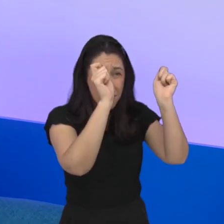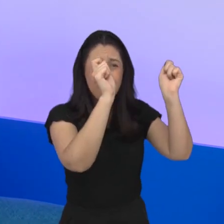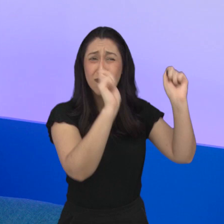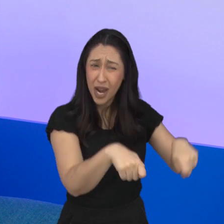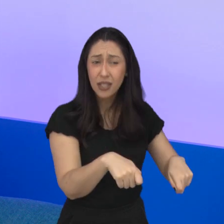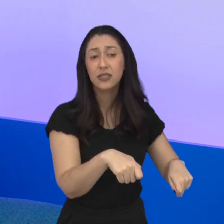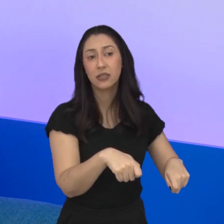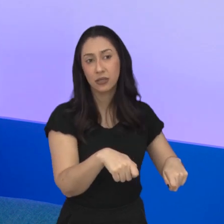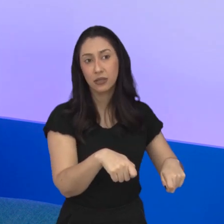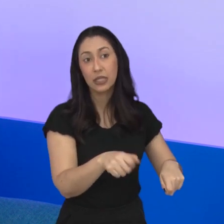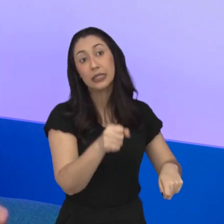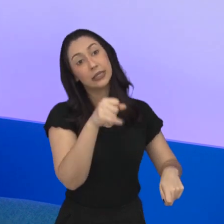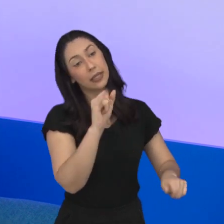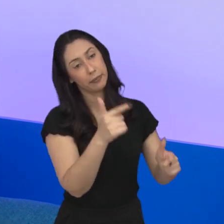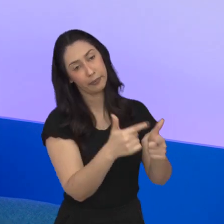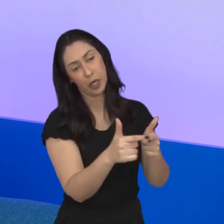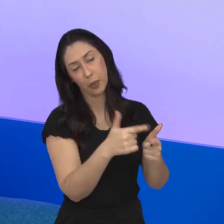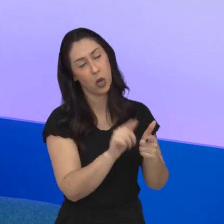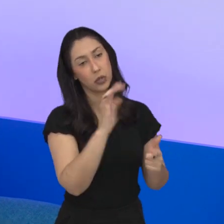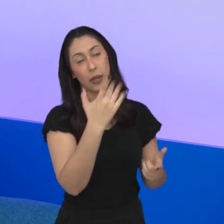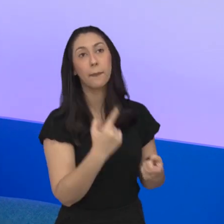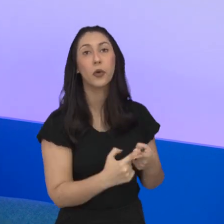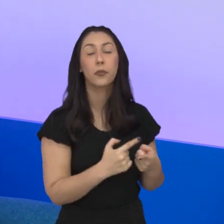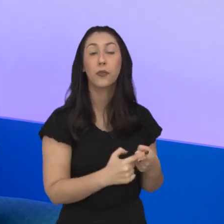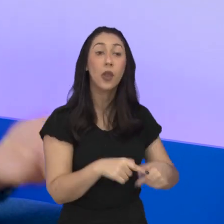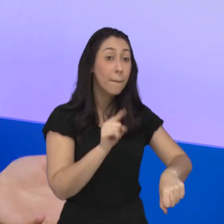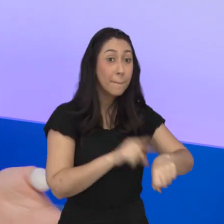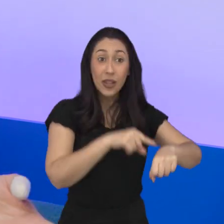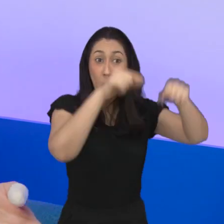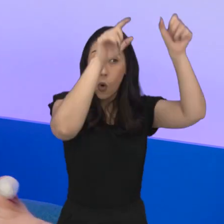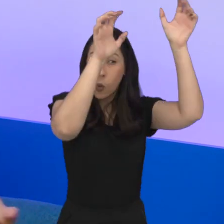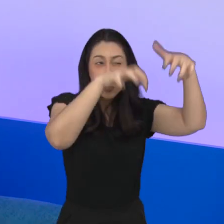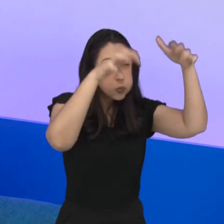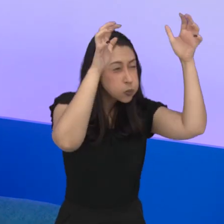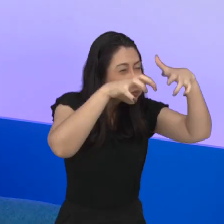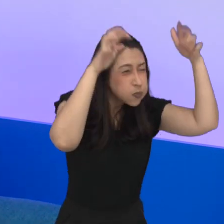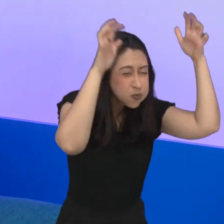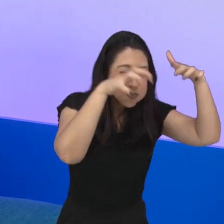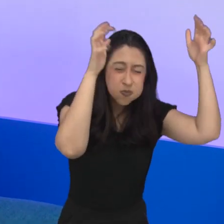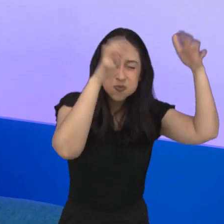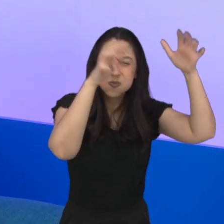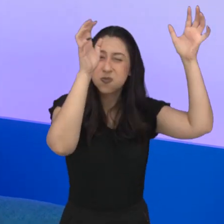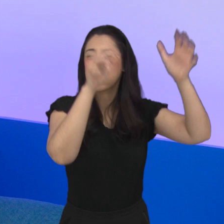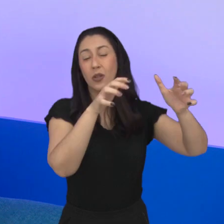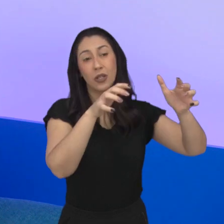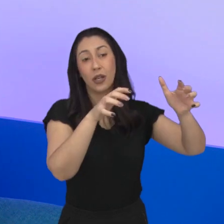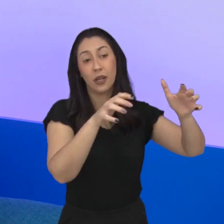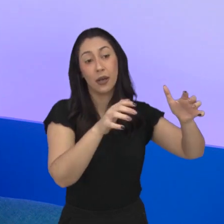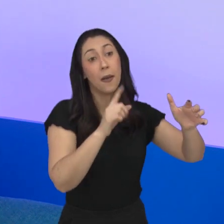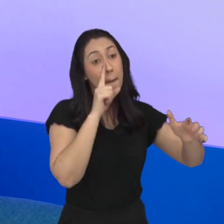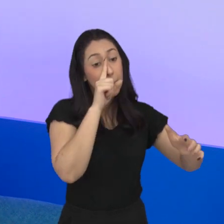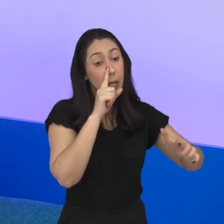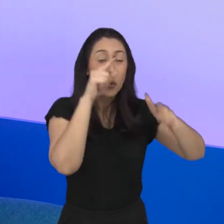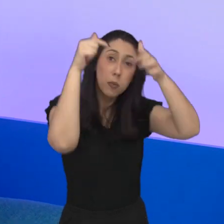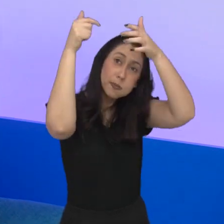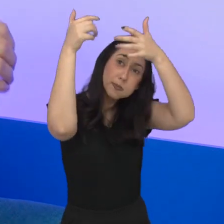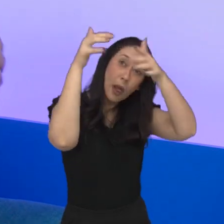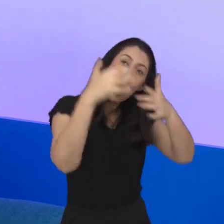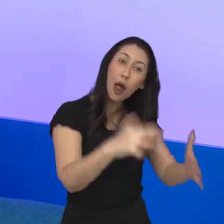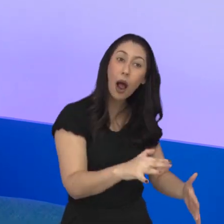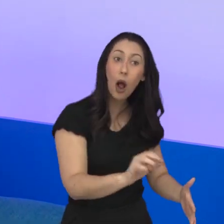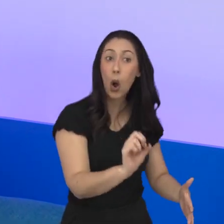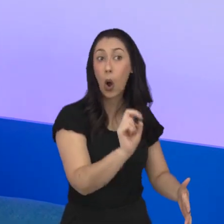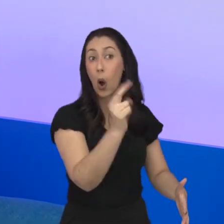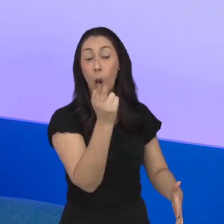mais eficaz, né, em frente a um desastre, porque no momento de uma chuva muito intensa, ou uma tempestade, que possa ocorrer um deslizamento